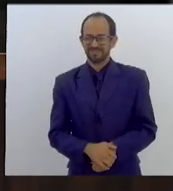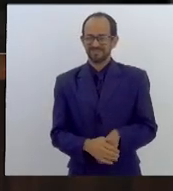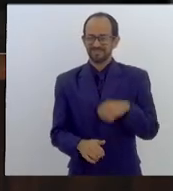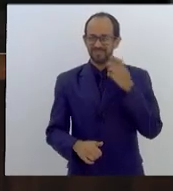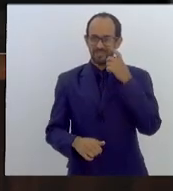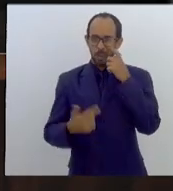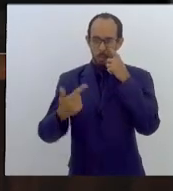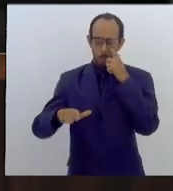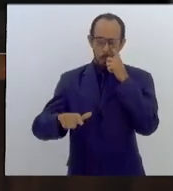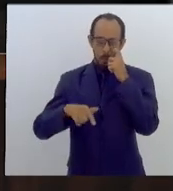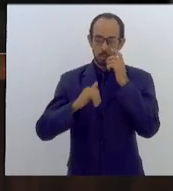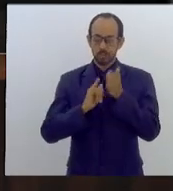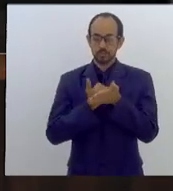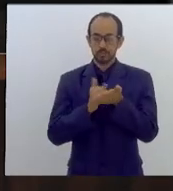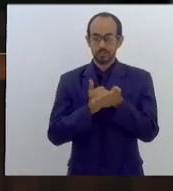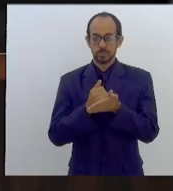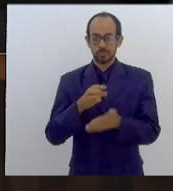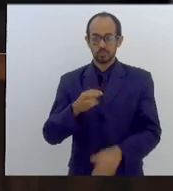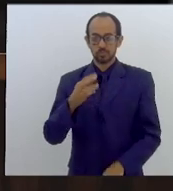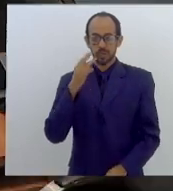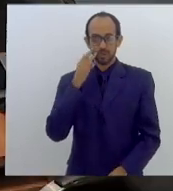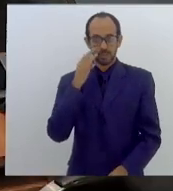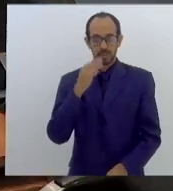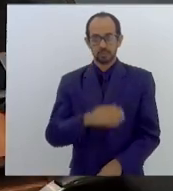escrito o nome do deputado Valdeir Carneiro.